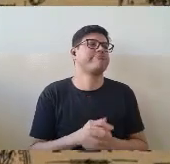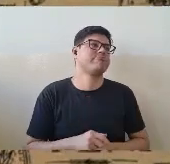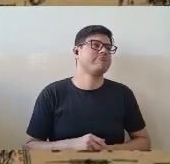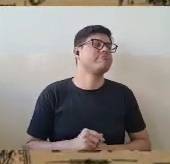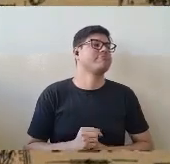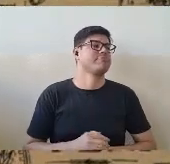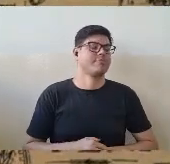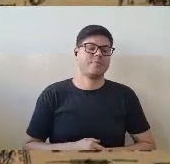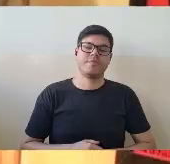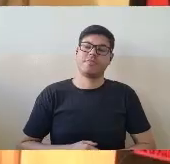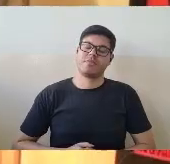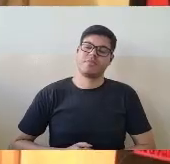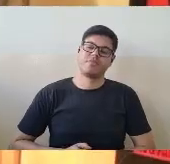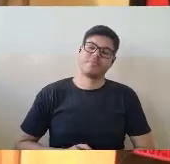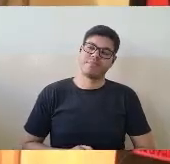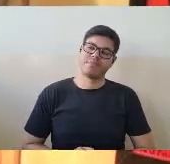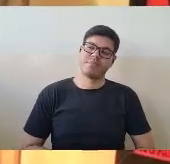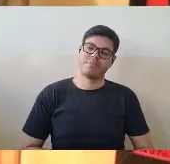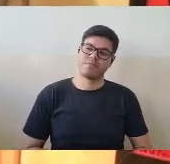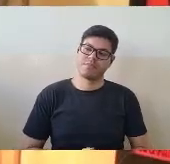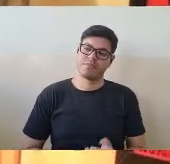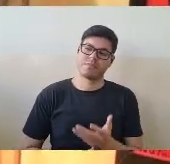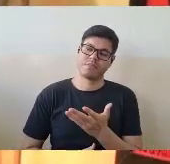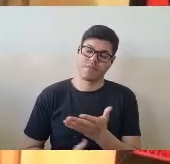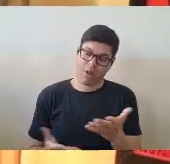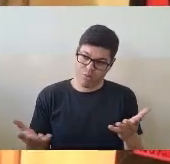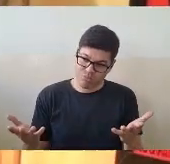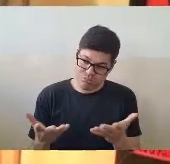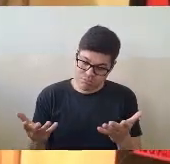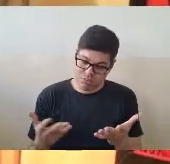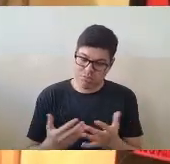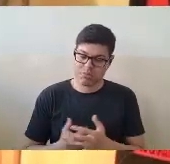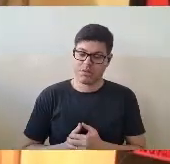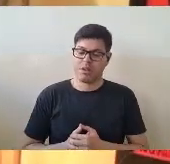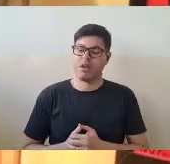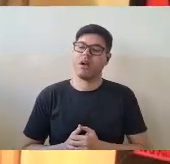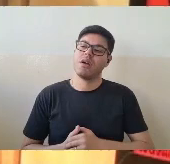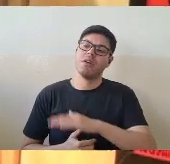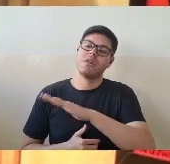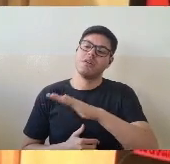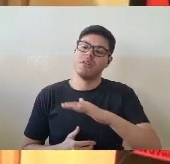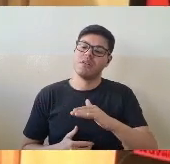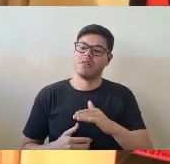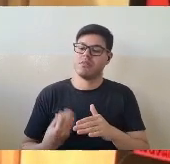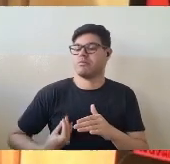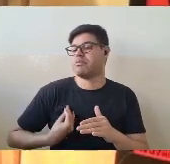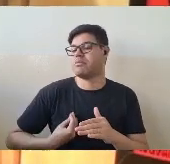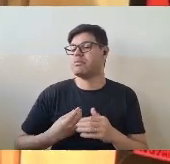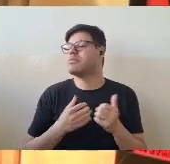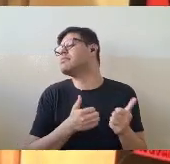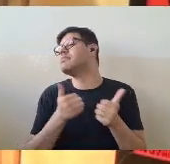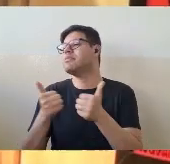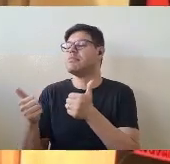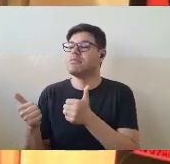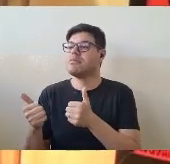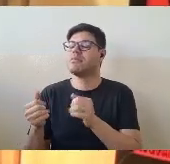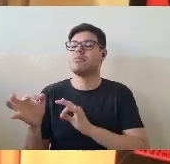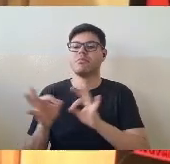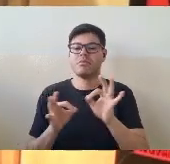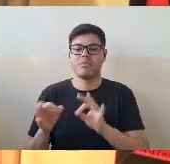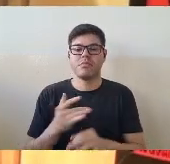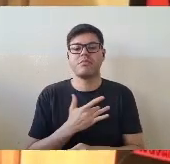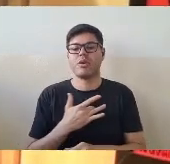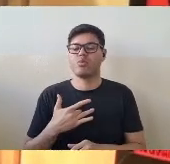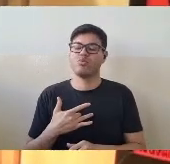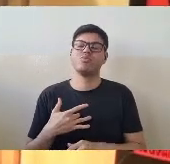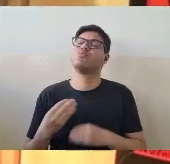Doutor Jardel, hoje a criança tem uma vida melhor, está melhor preparada, com mais saúde, como é que está?